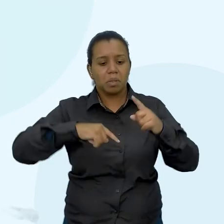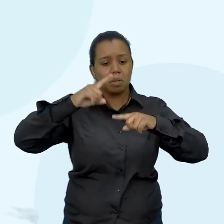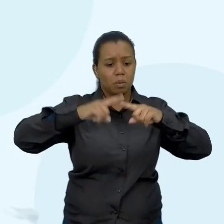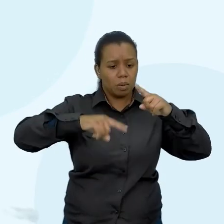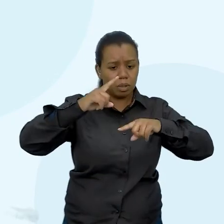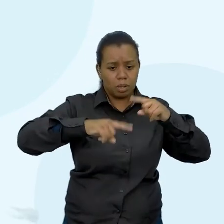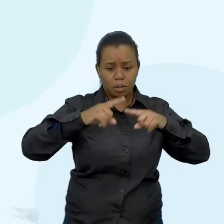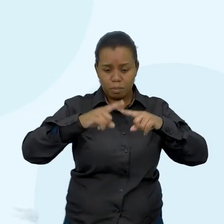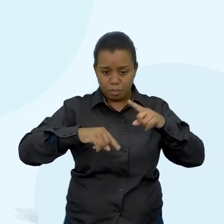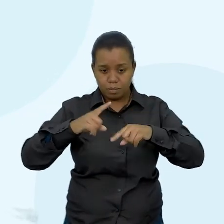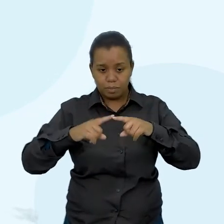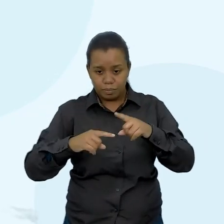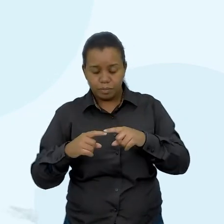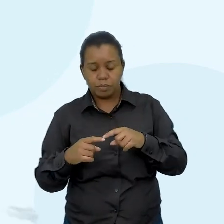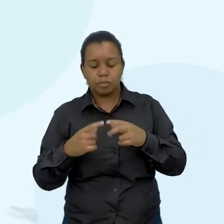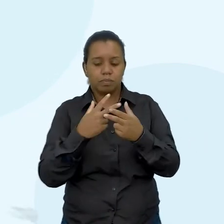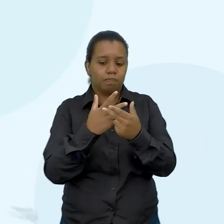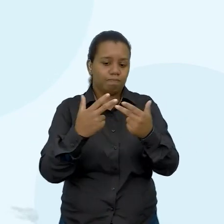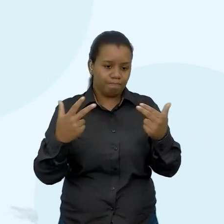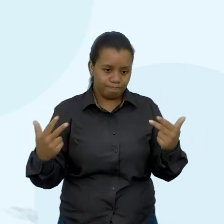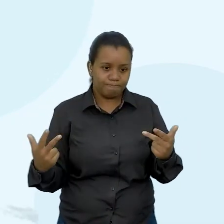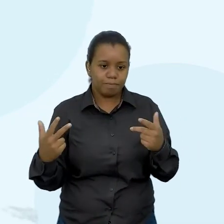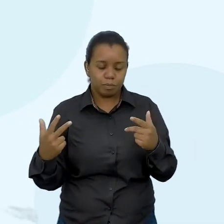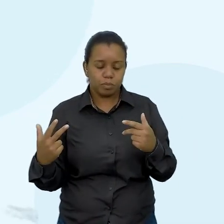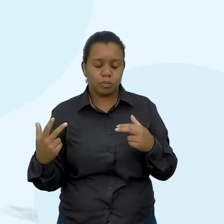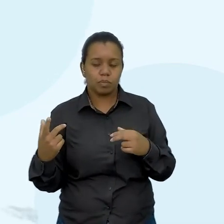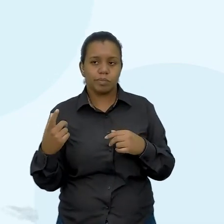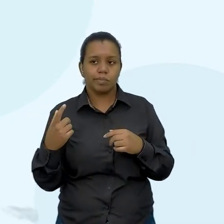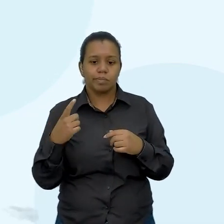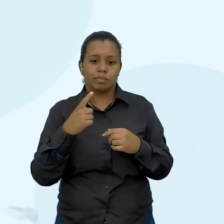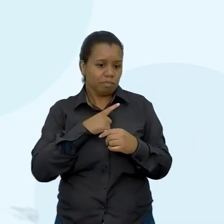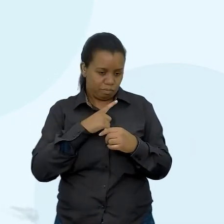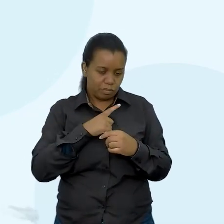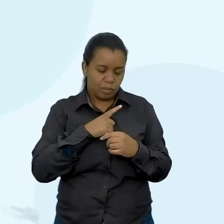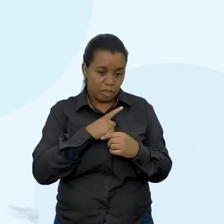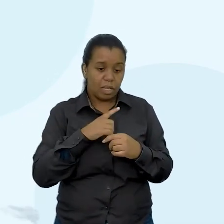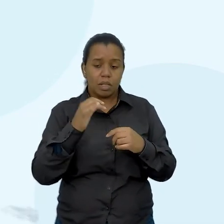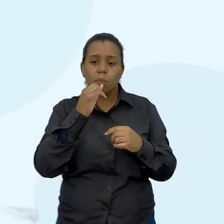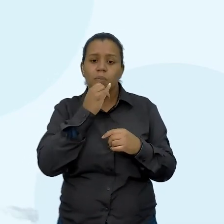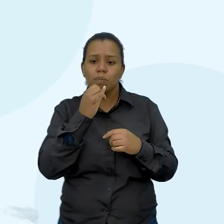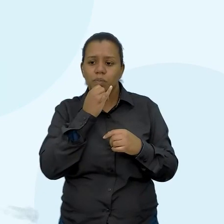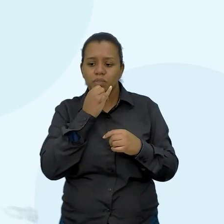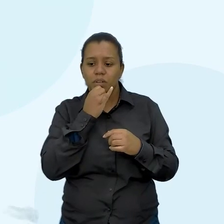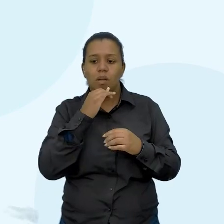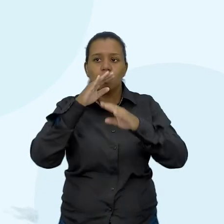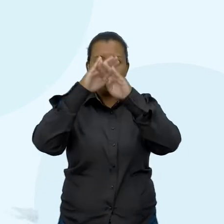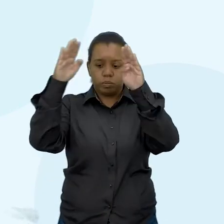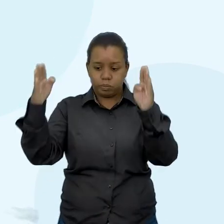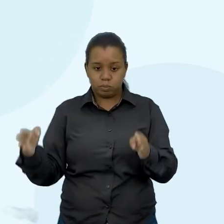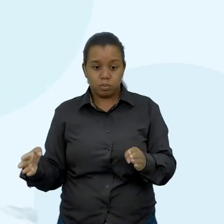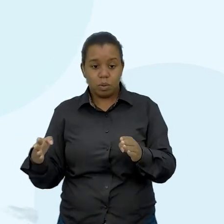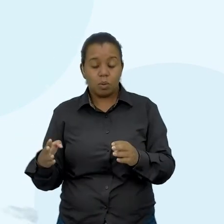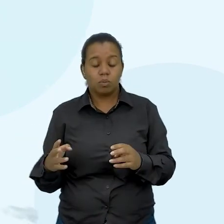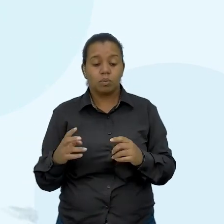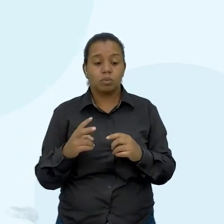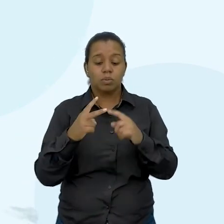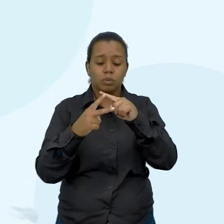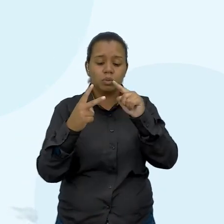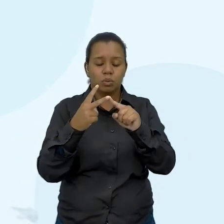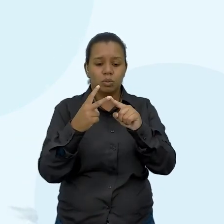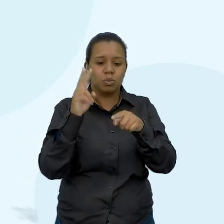muita corrente, nos aparelhos que são muito potentes, precisam de dupla isolação. Então, ou seja, precisa de uma